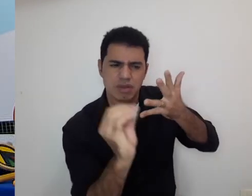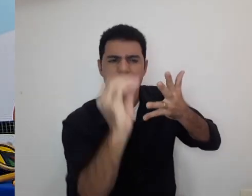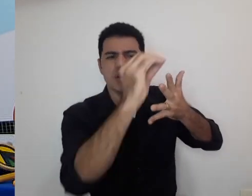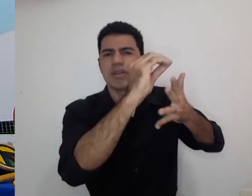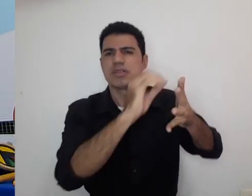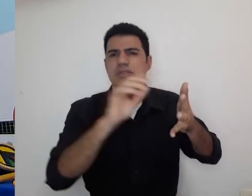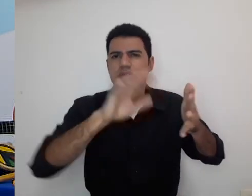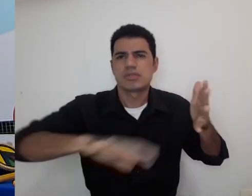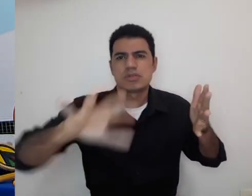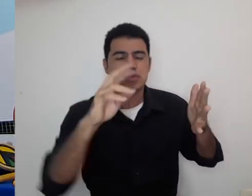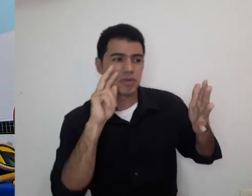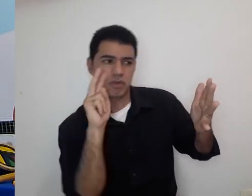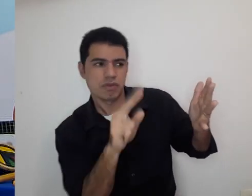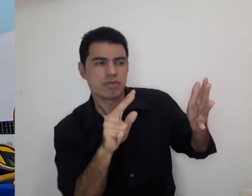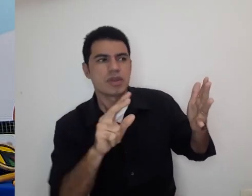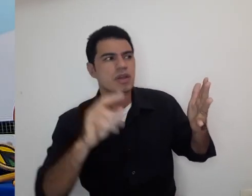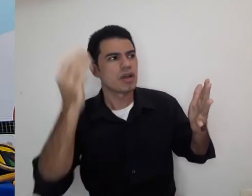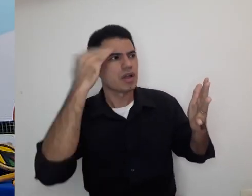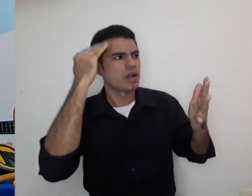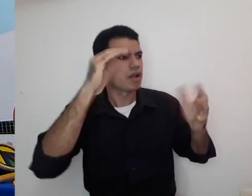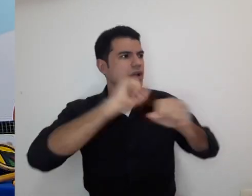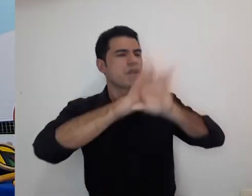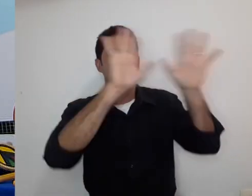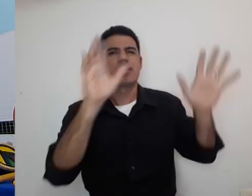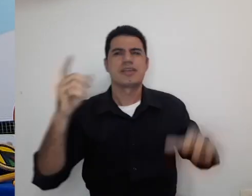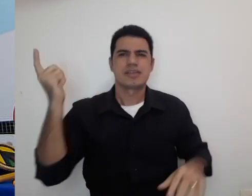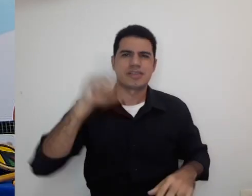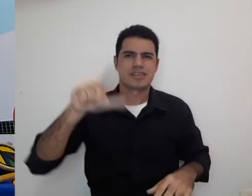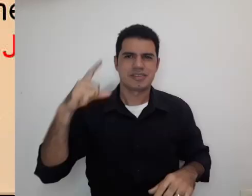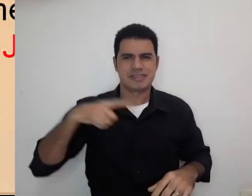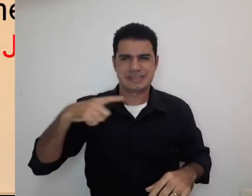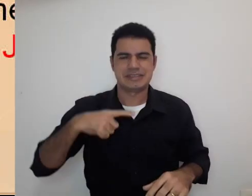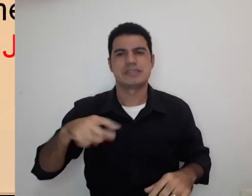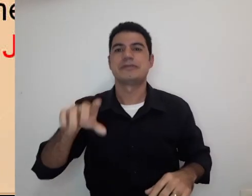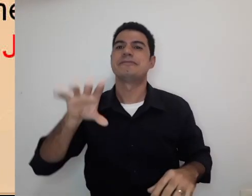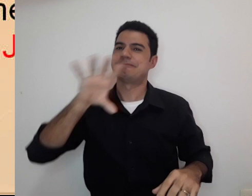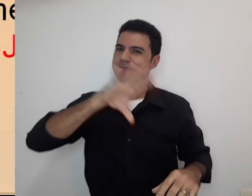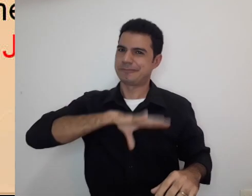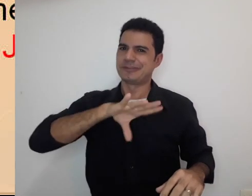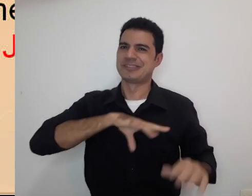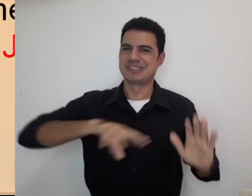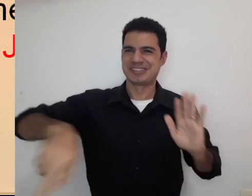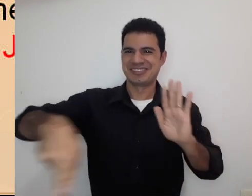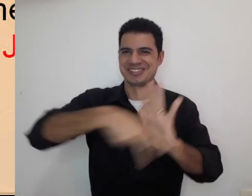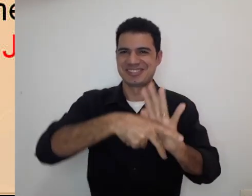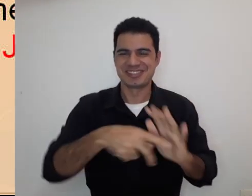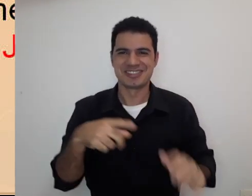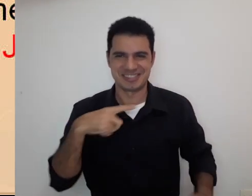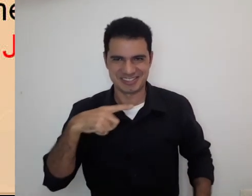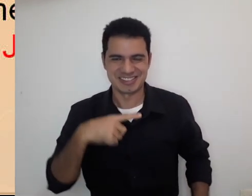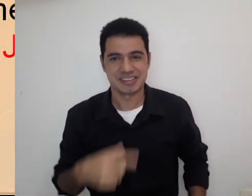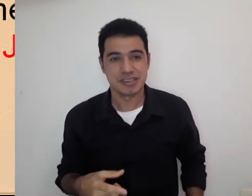musicais dentro dessa adaptação feita em português. Vamos ouvir agora